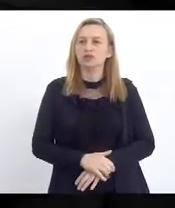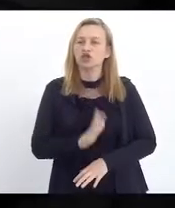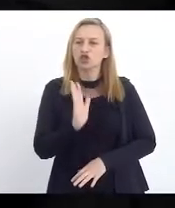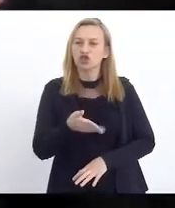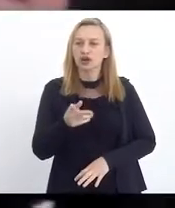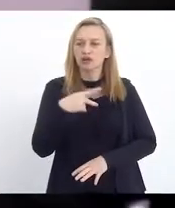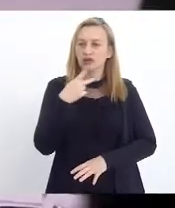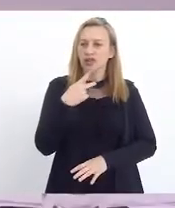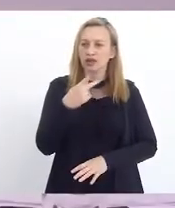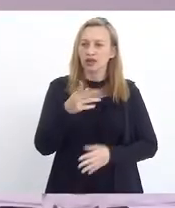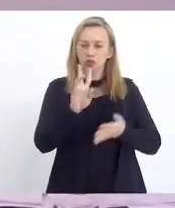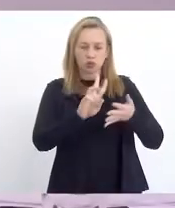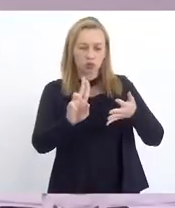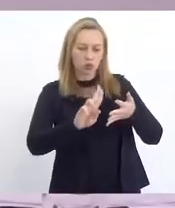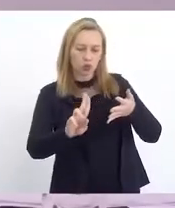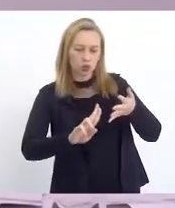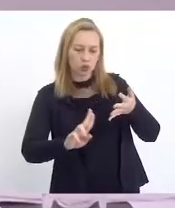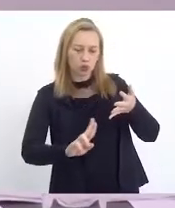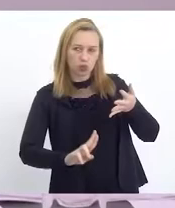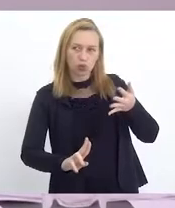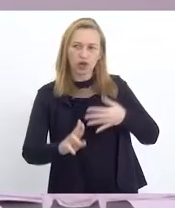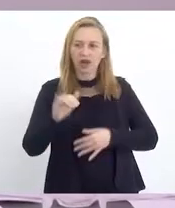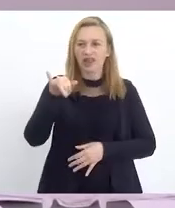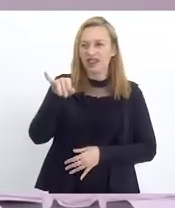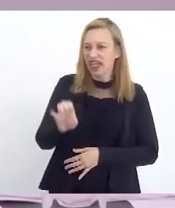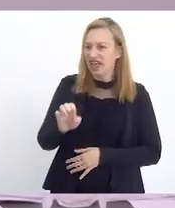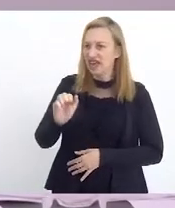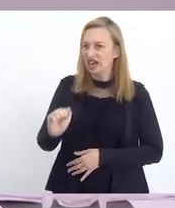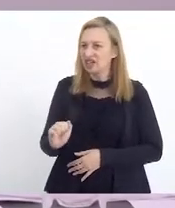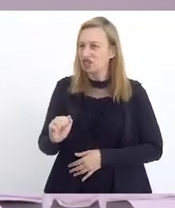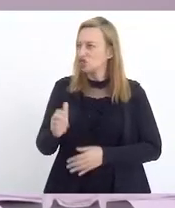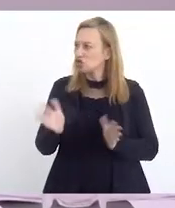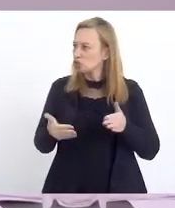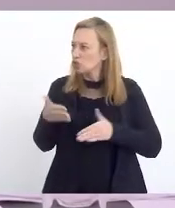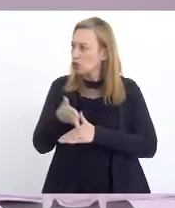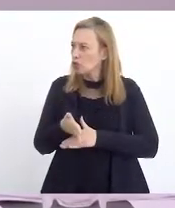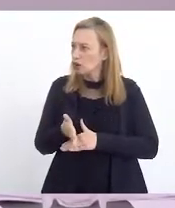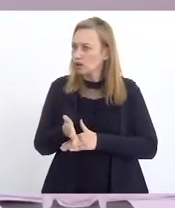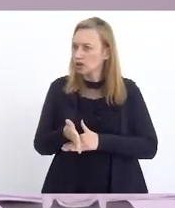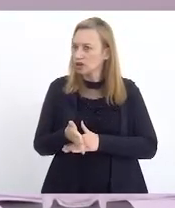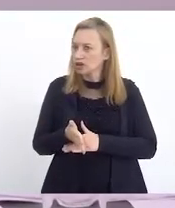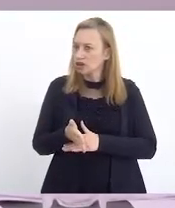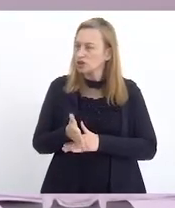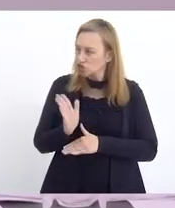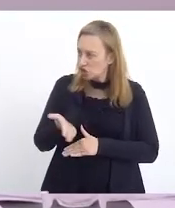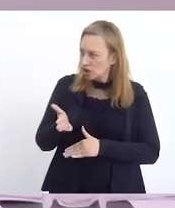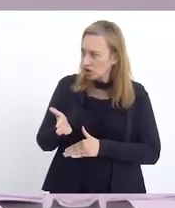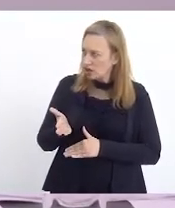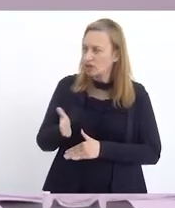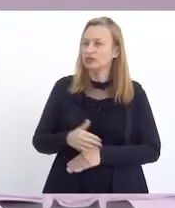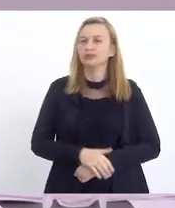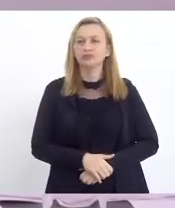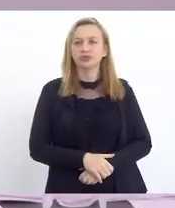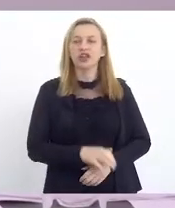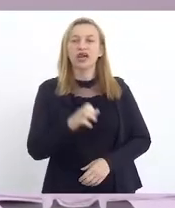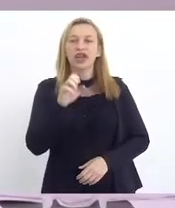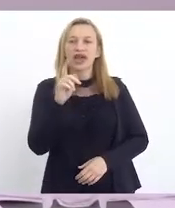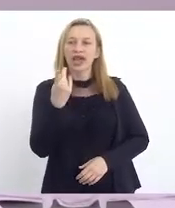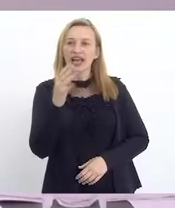o pessoal do INE chegou agora, a Hélia já está aí,